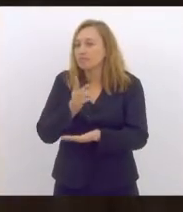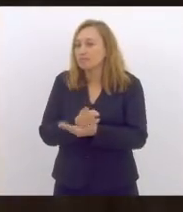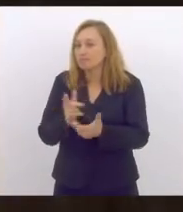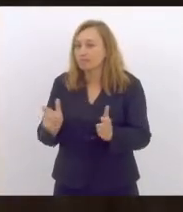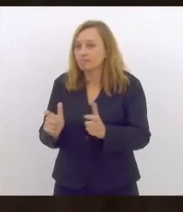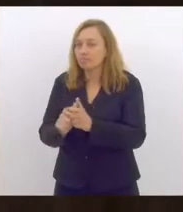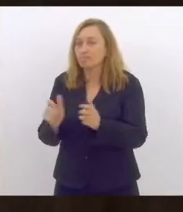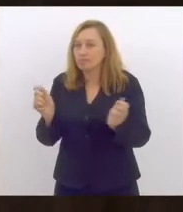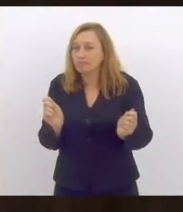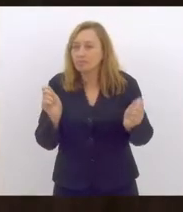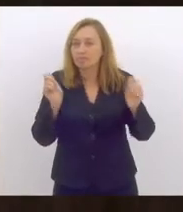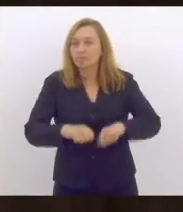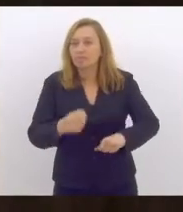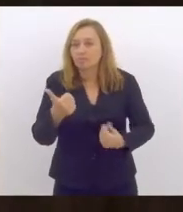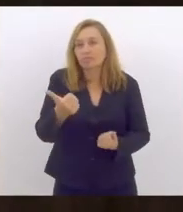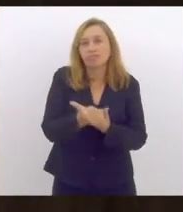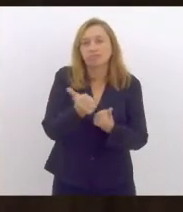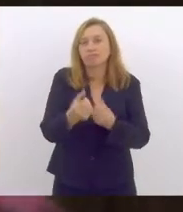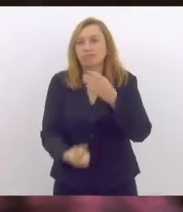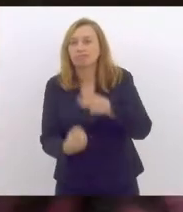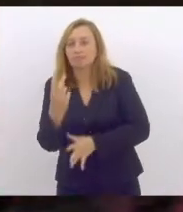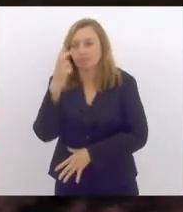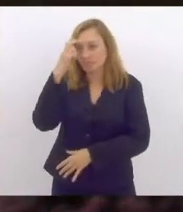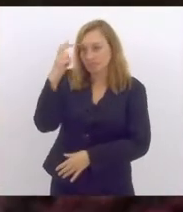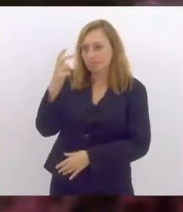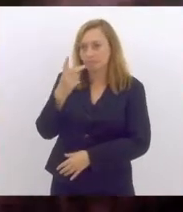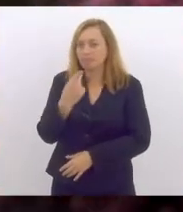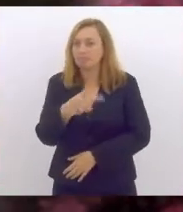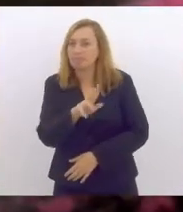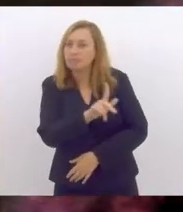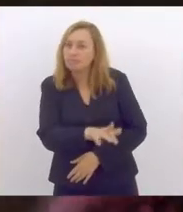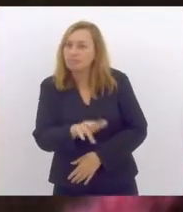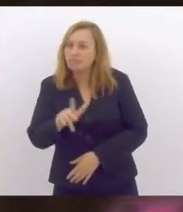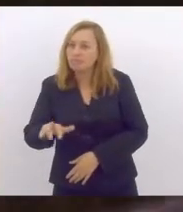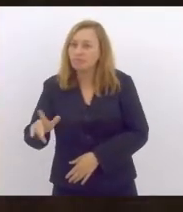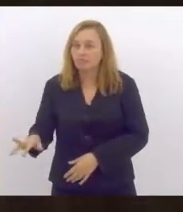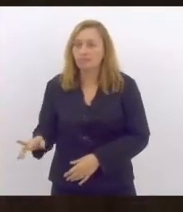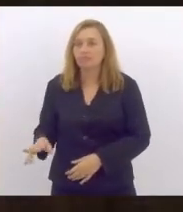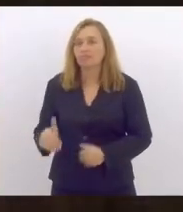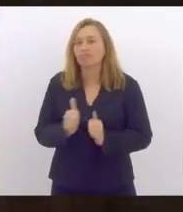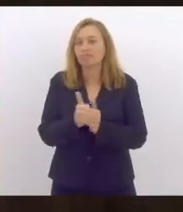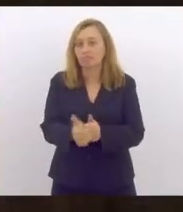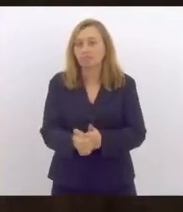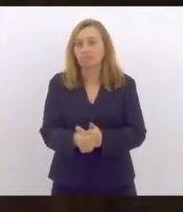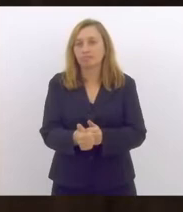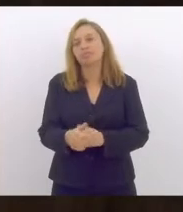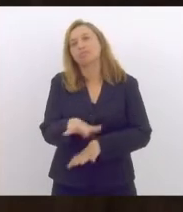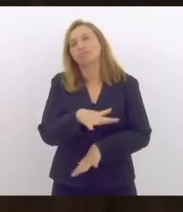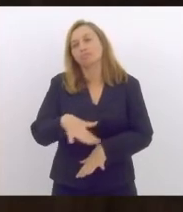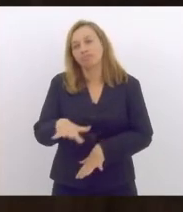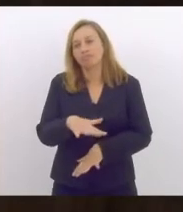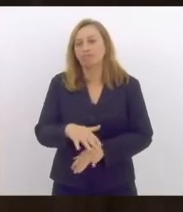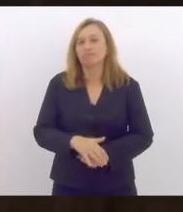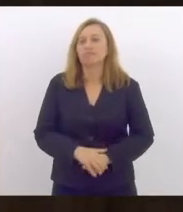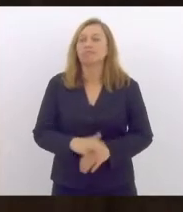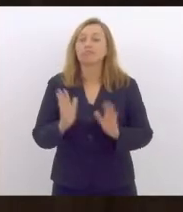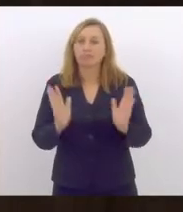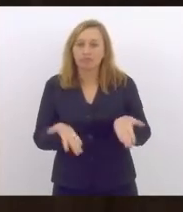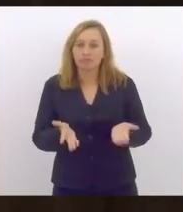capacidade de apoiar a produção cultural em sua diversidade de segmentos e territórios.